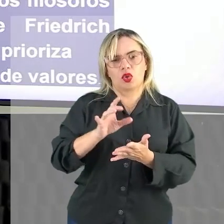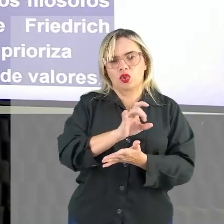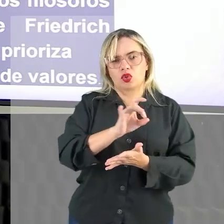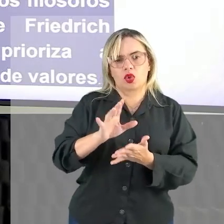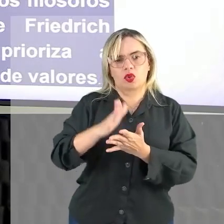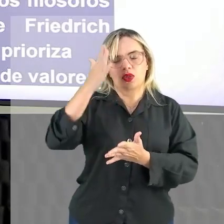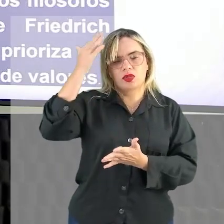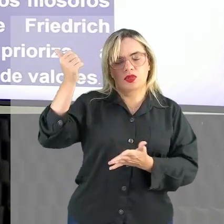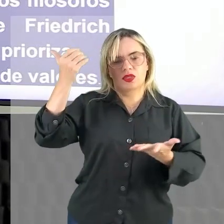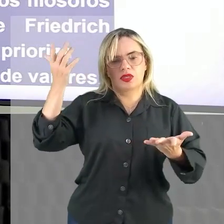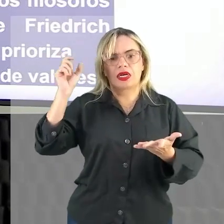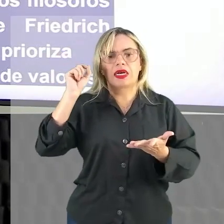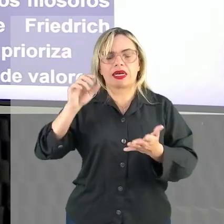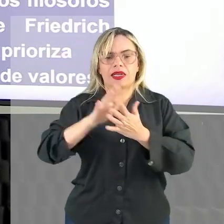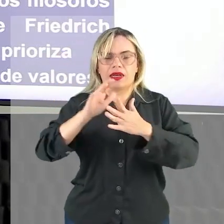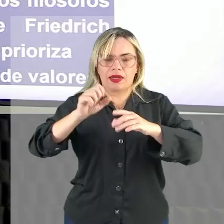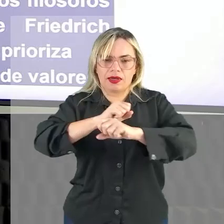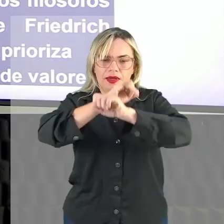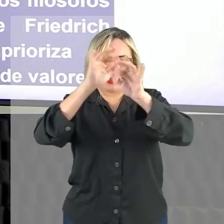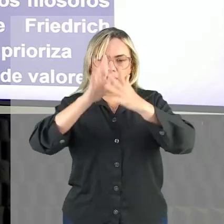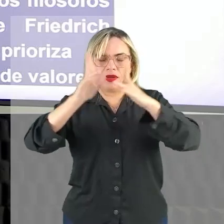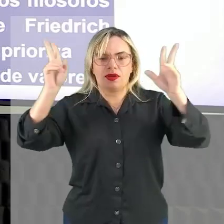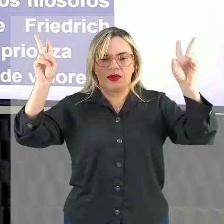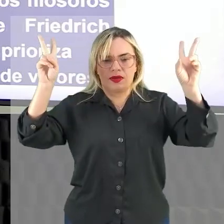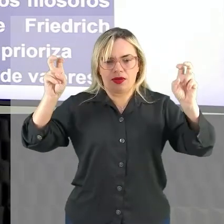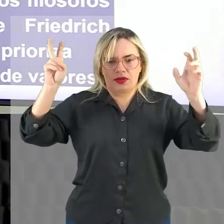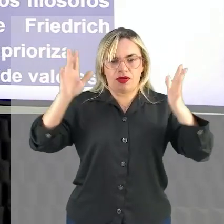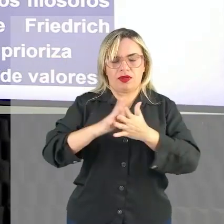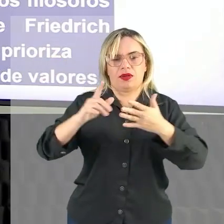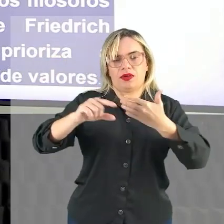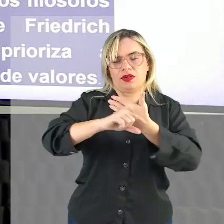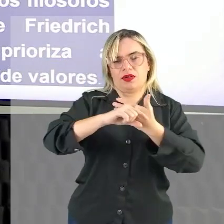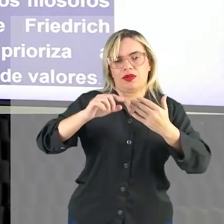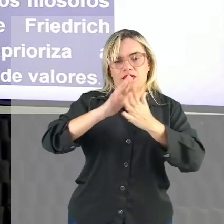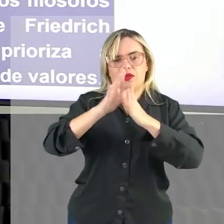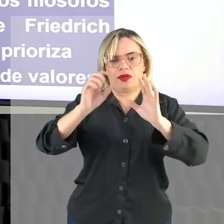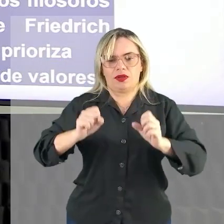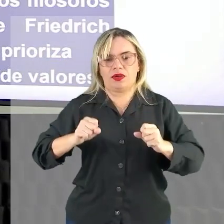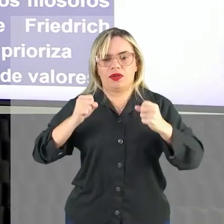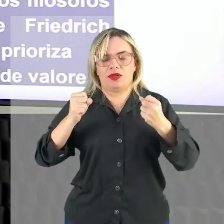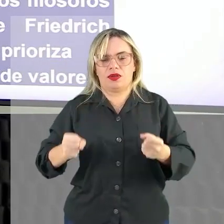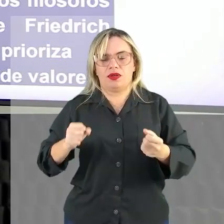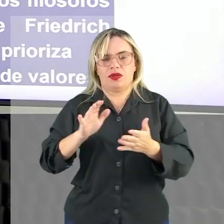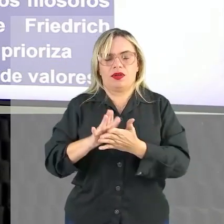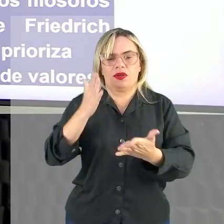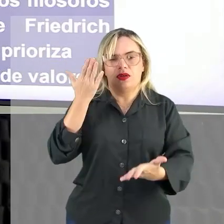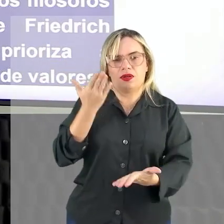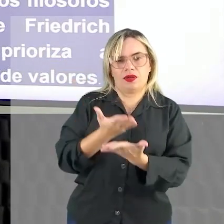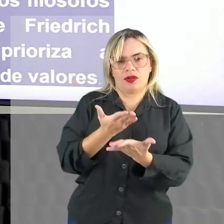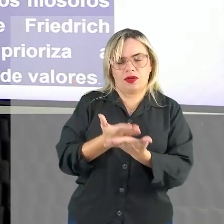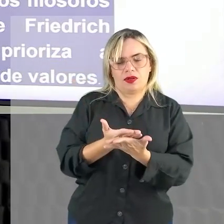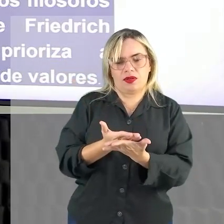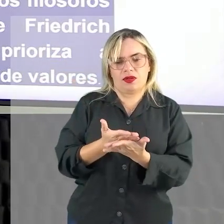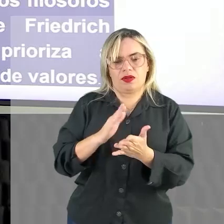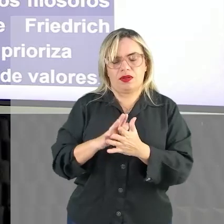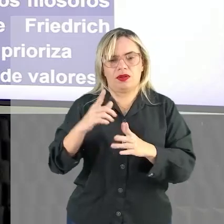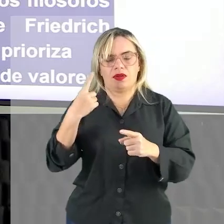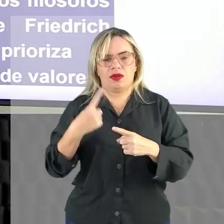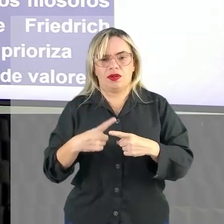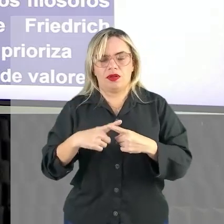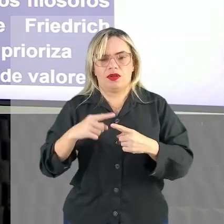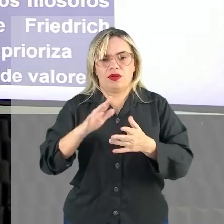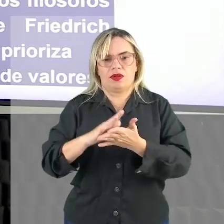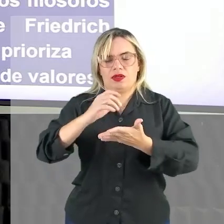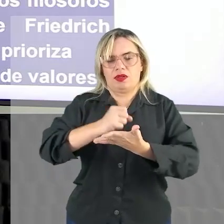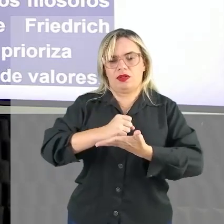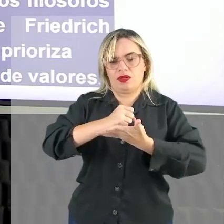que existem certos assuntos e existem certos autores que você pode estudar, porque isso vai te